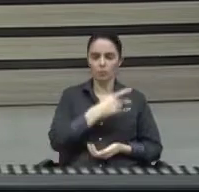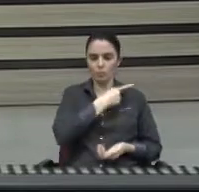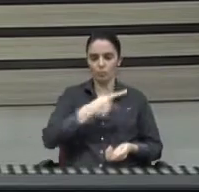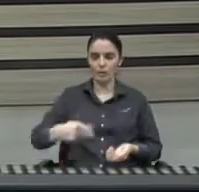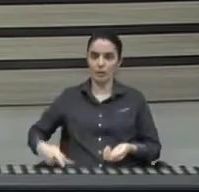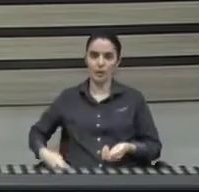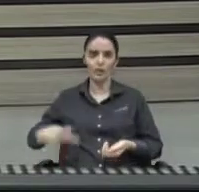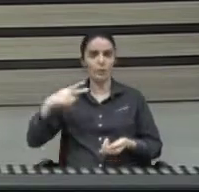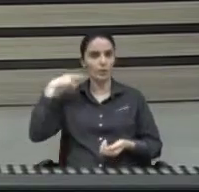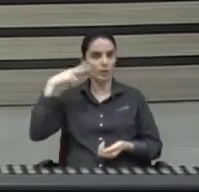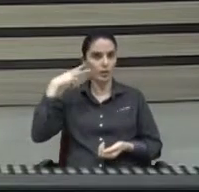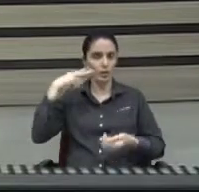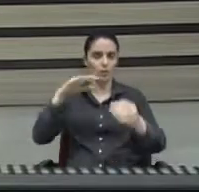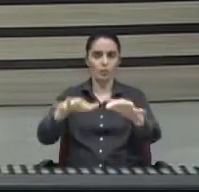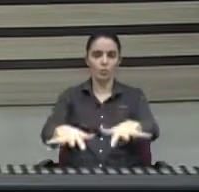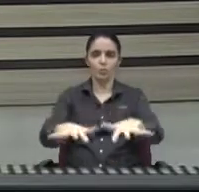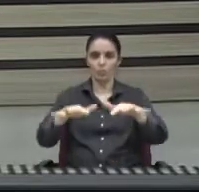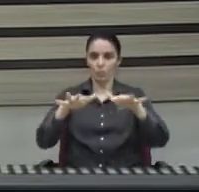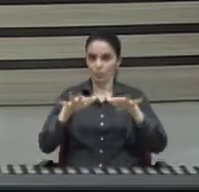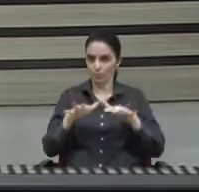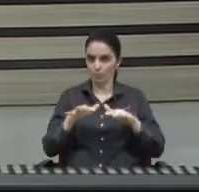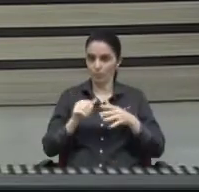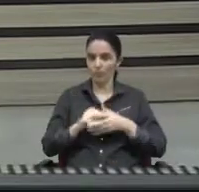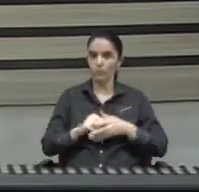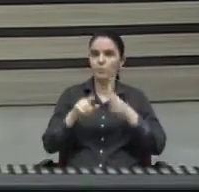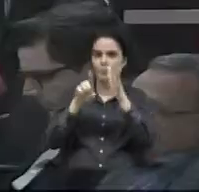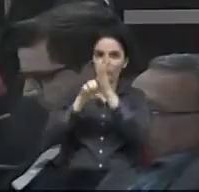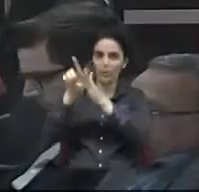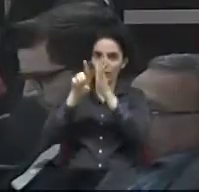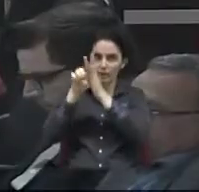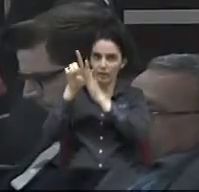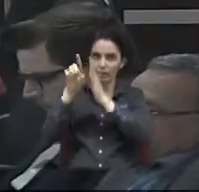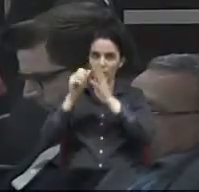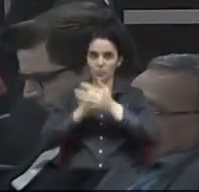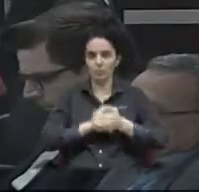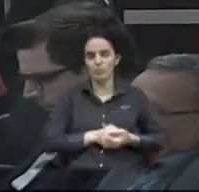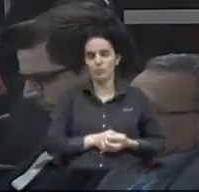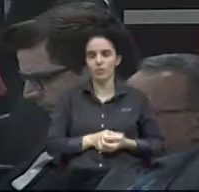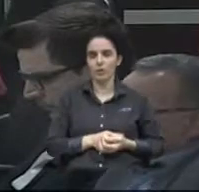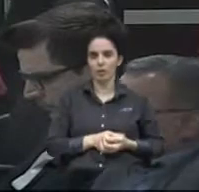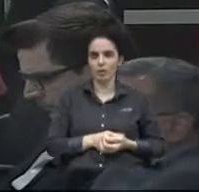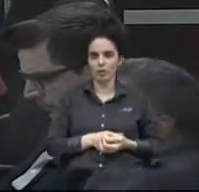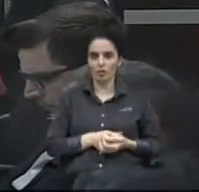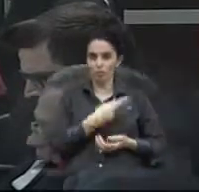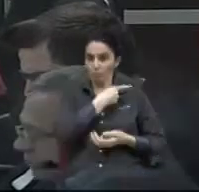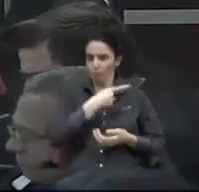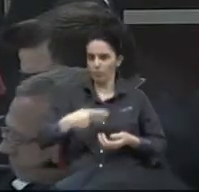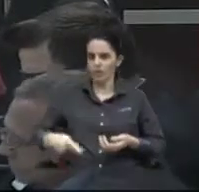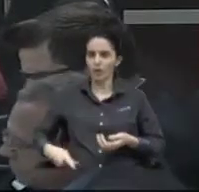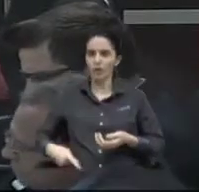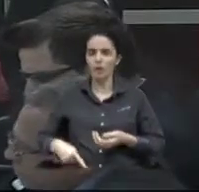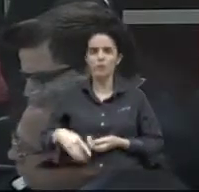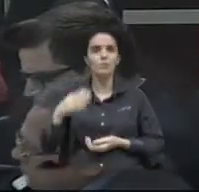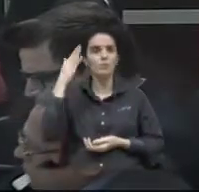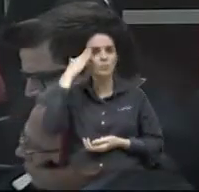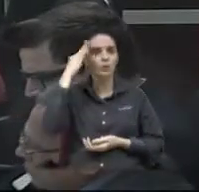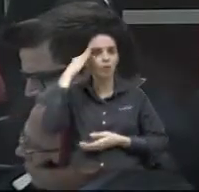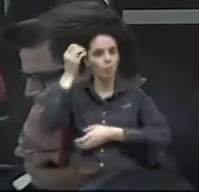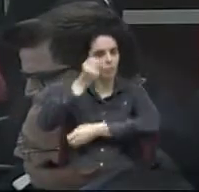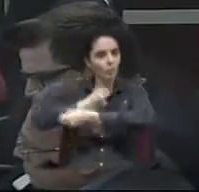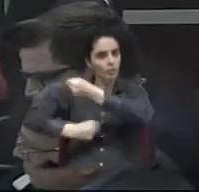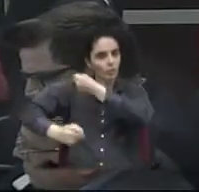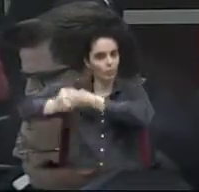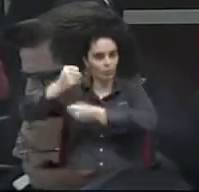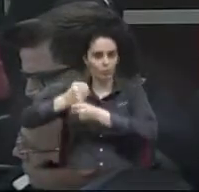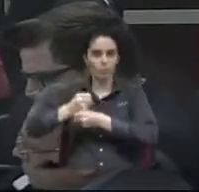novos colegas por presentes eu fiz requerimento o senhor presidente que ano passado teve